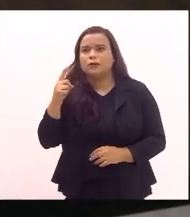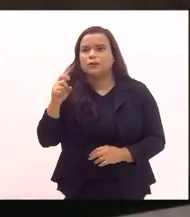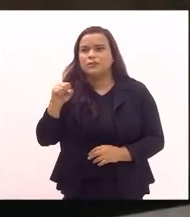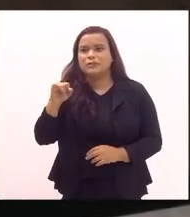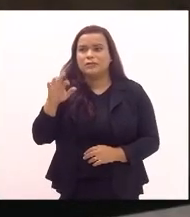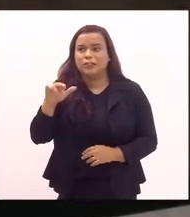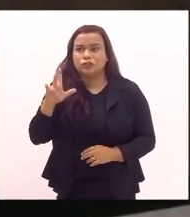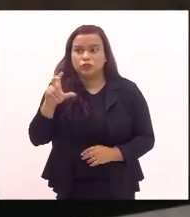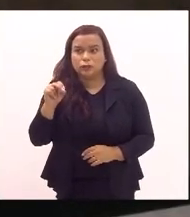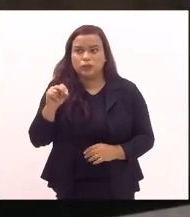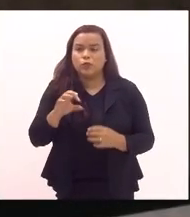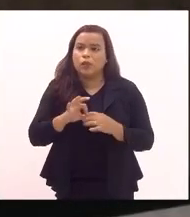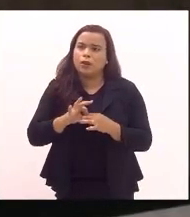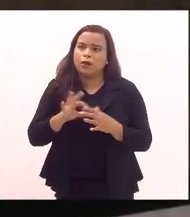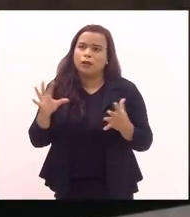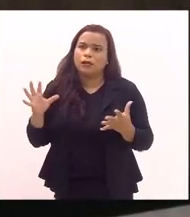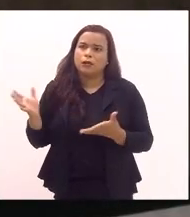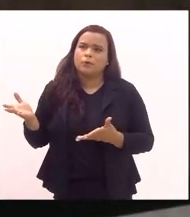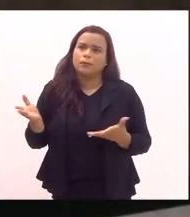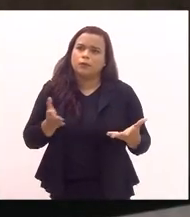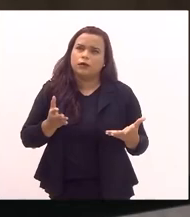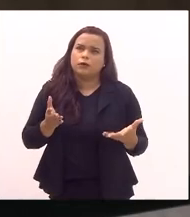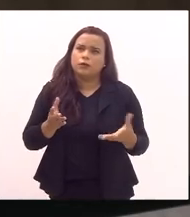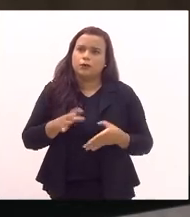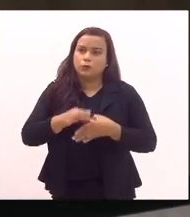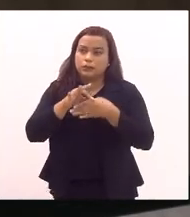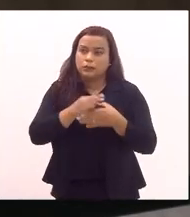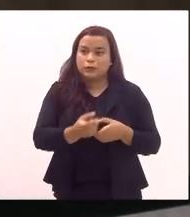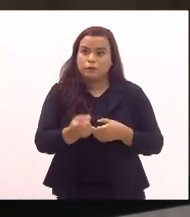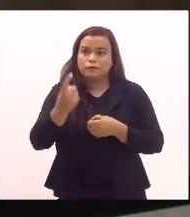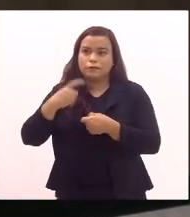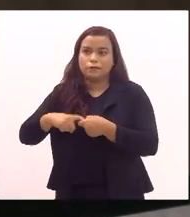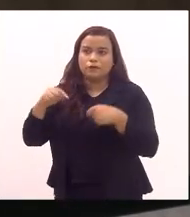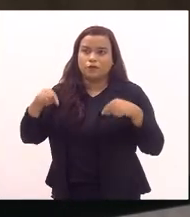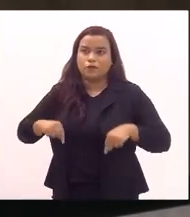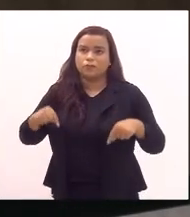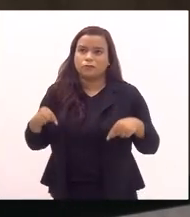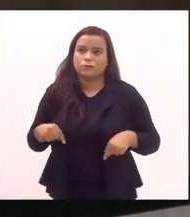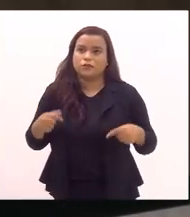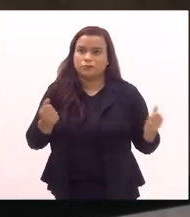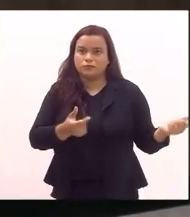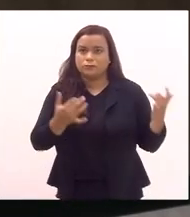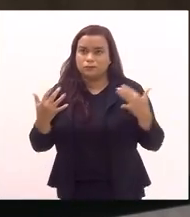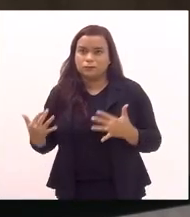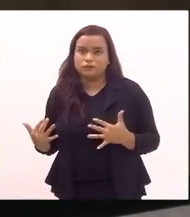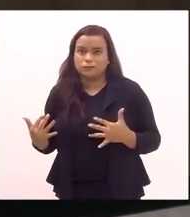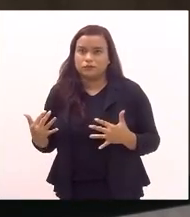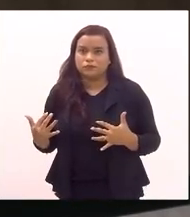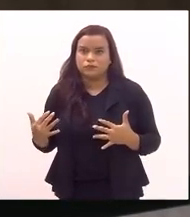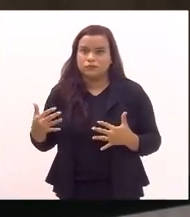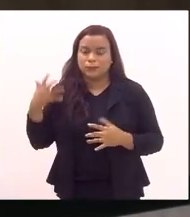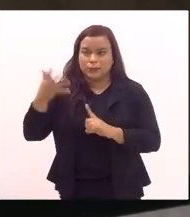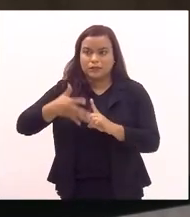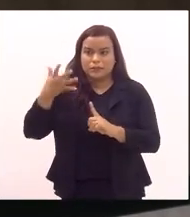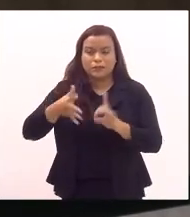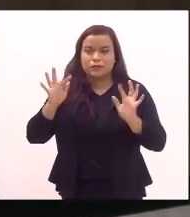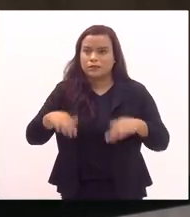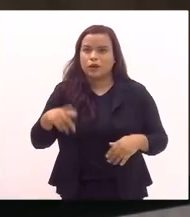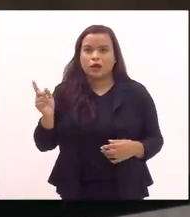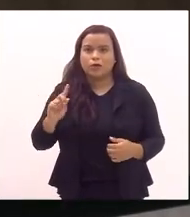EA liberar o os seus liderados para voltar é para plenária agora a sessão não